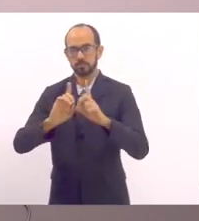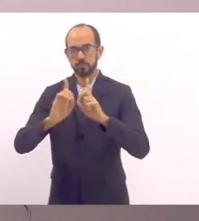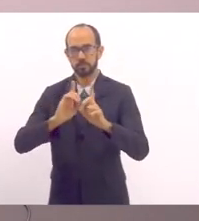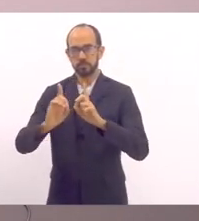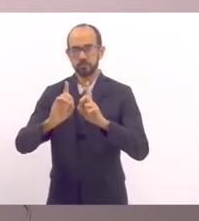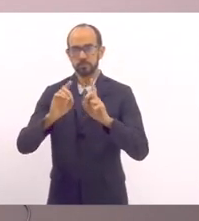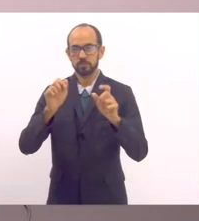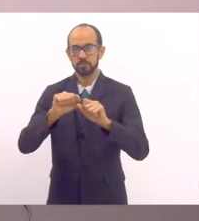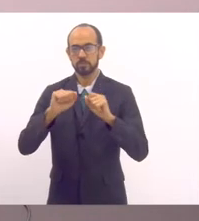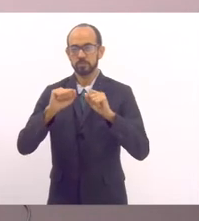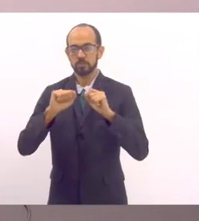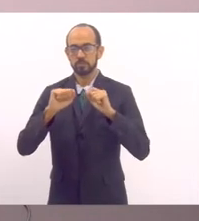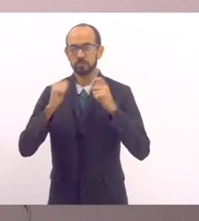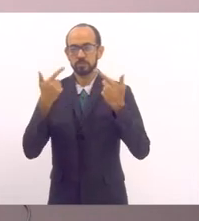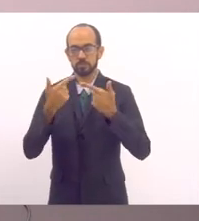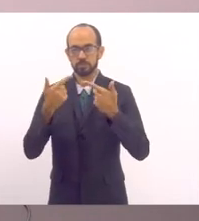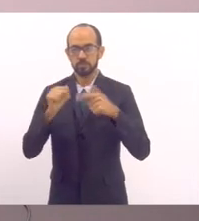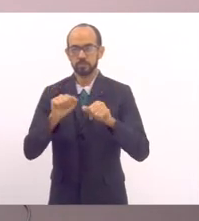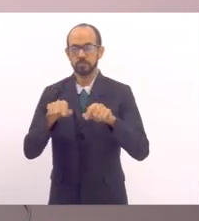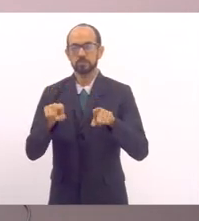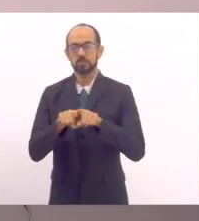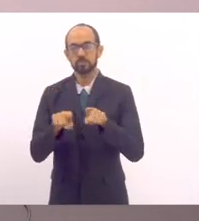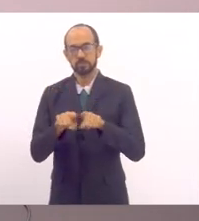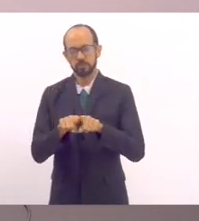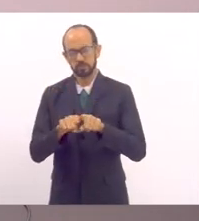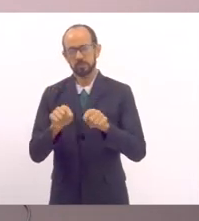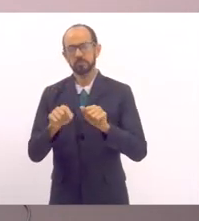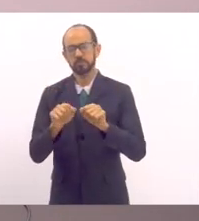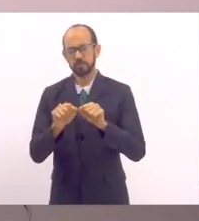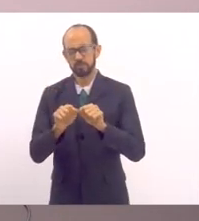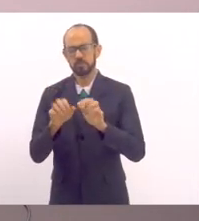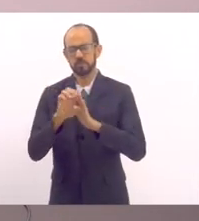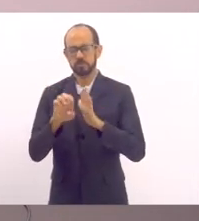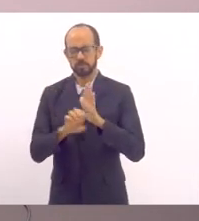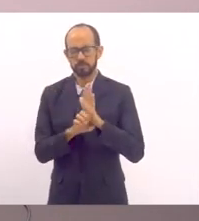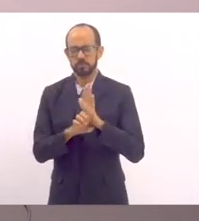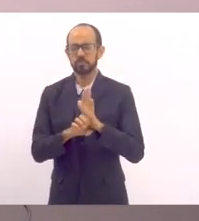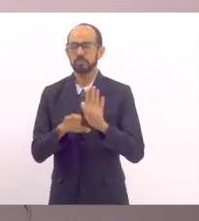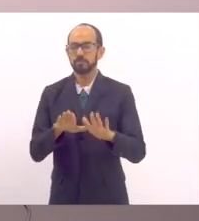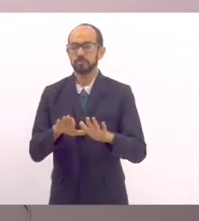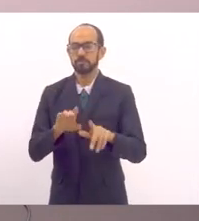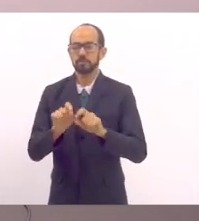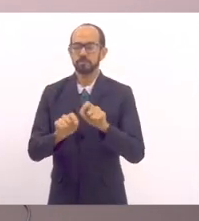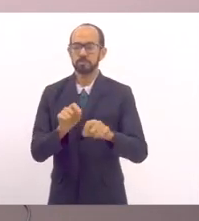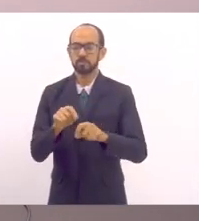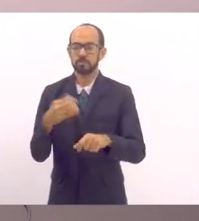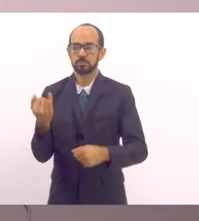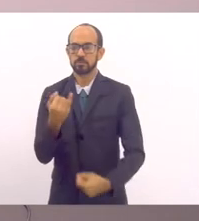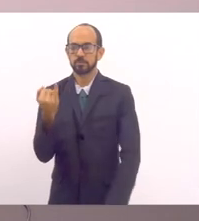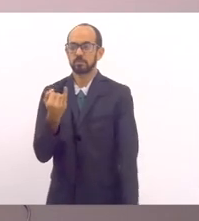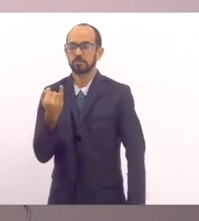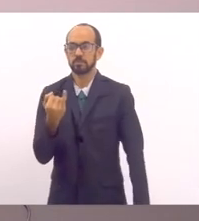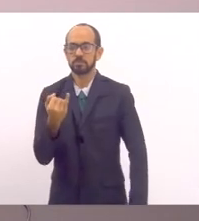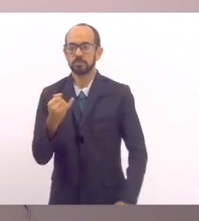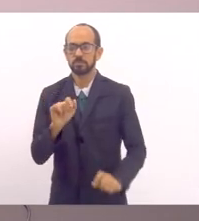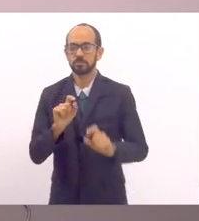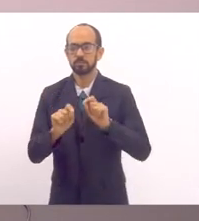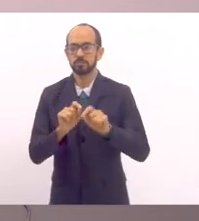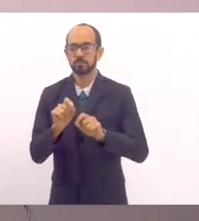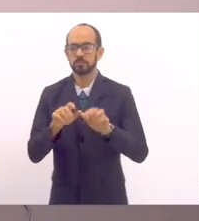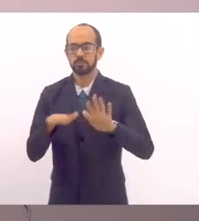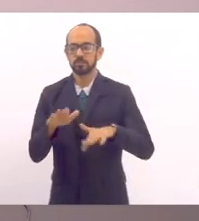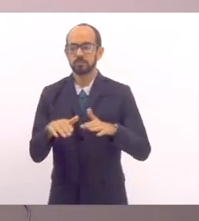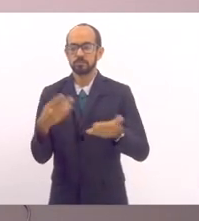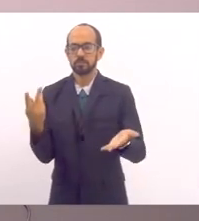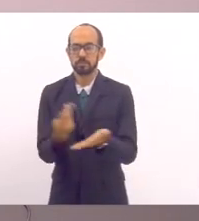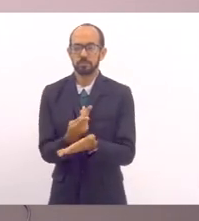casa para poder fazer as suas emendas e ter o livre exercício parlamentar. Mas é importante, é isso, é que muitas vezes isso acontece sem